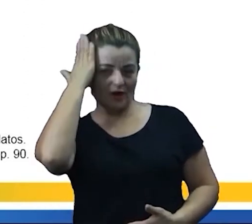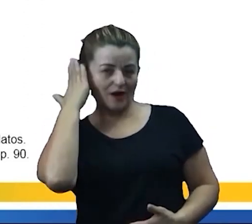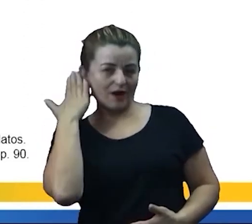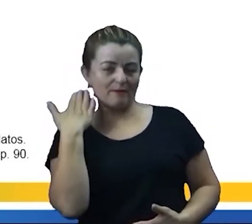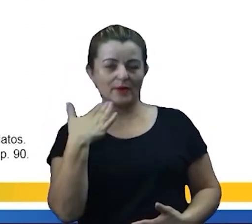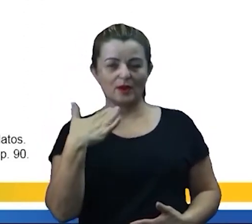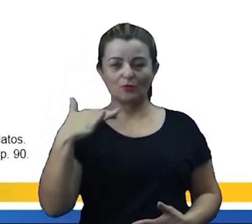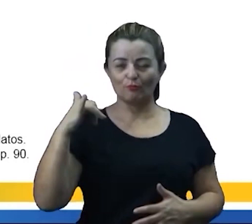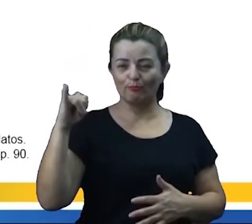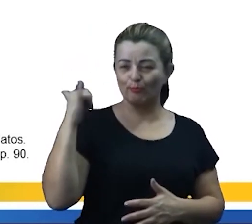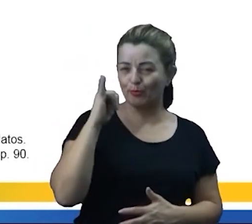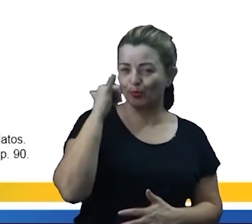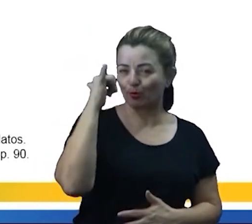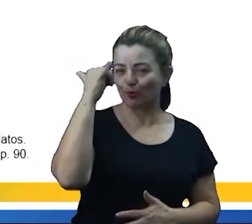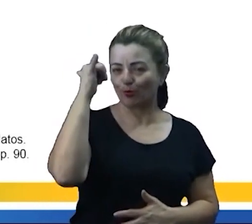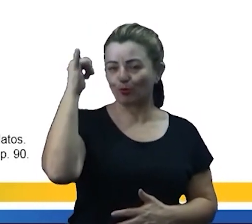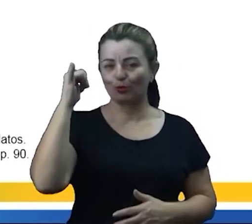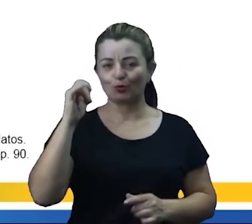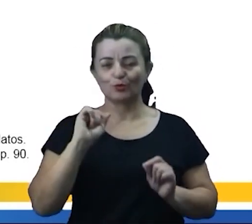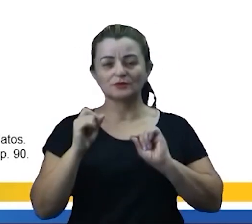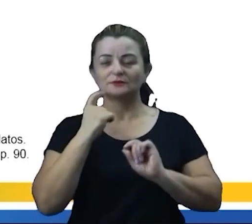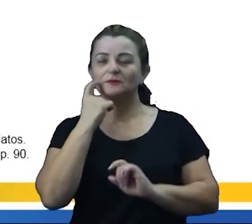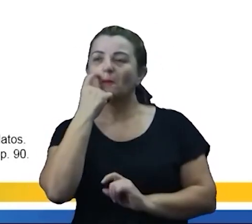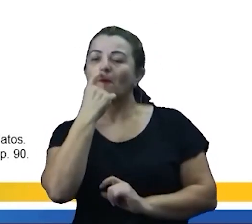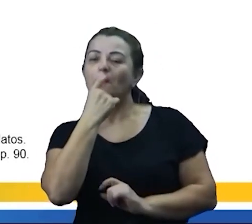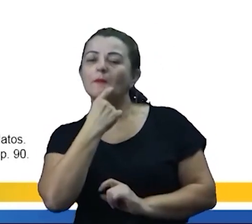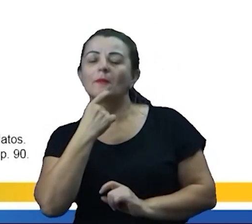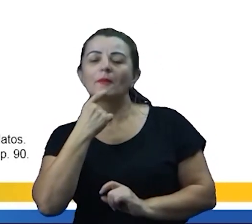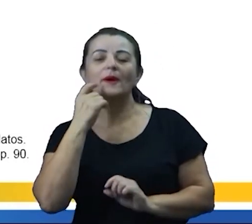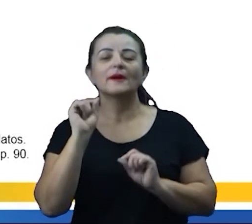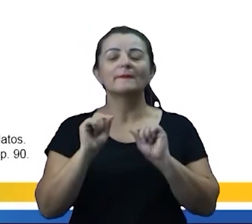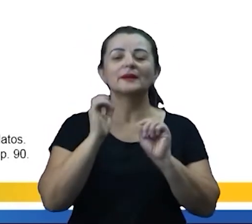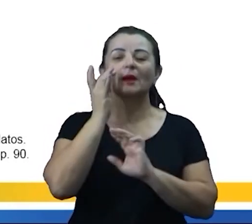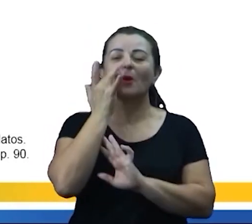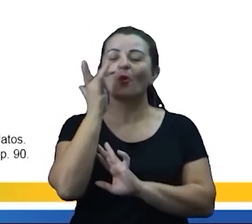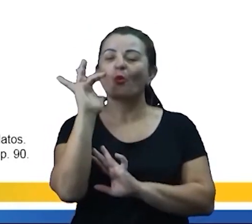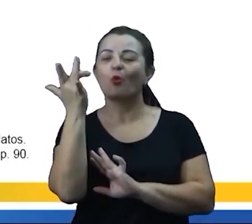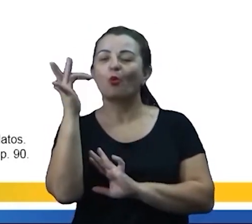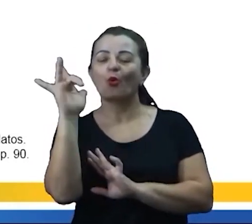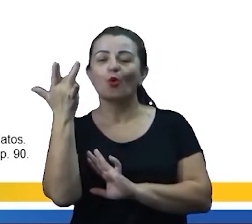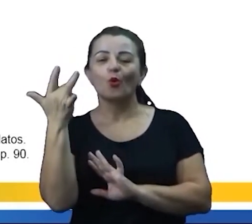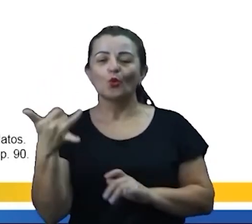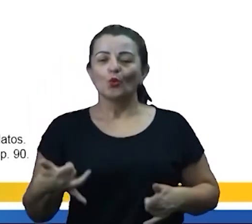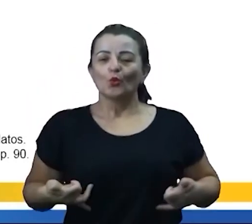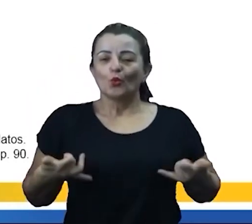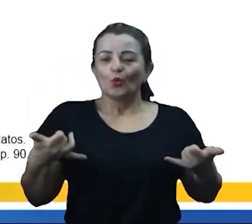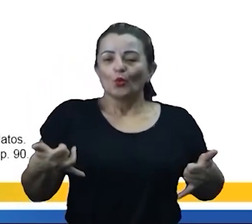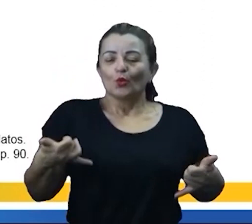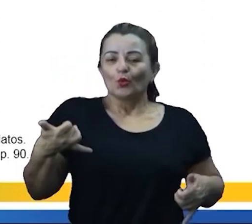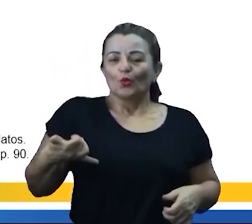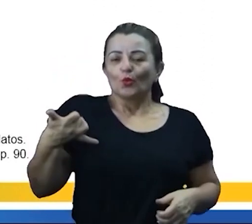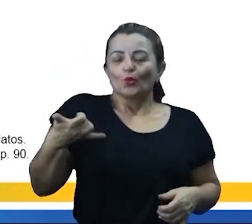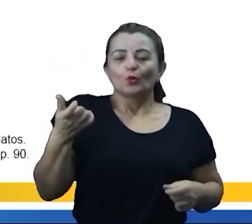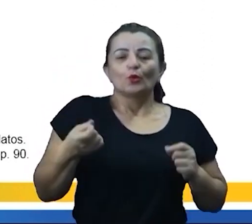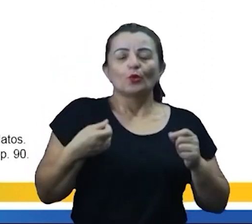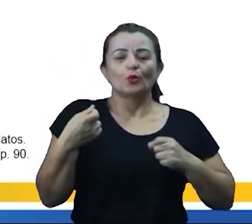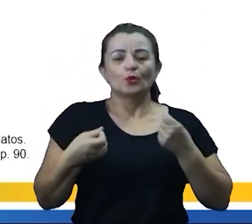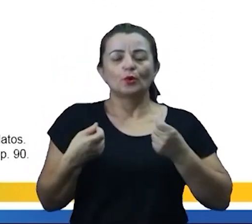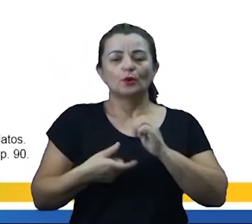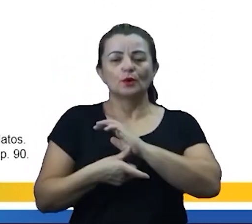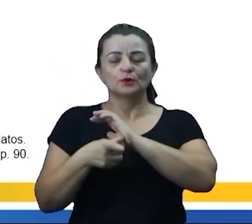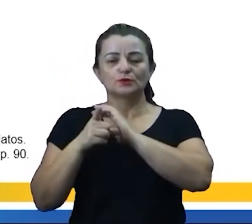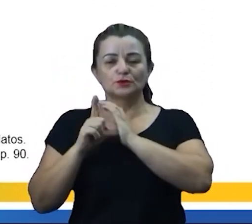mais reluzente e na boca mais fina pedraria. Gozai, gozai da flor da formosura, antes que o frio